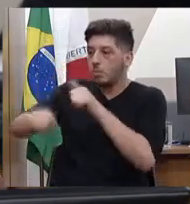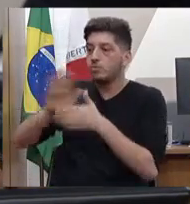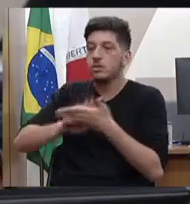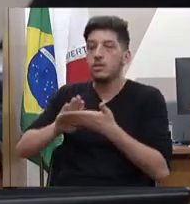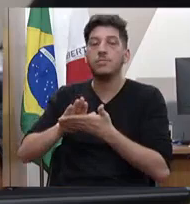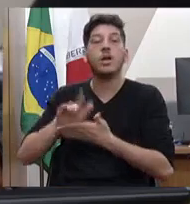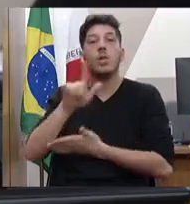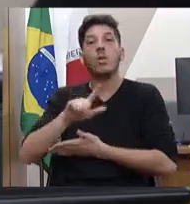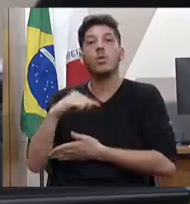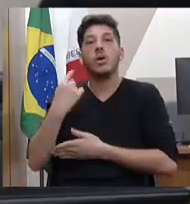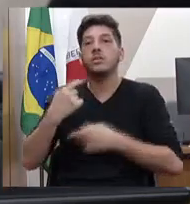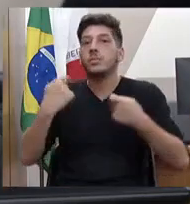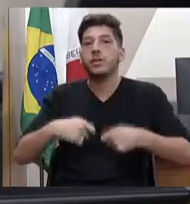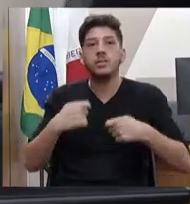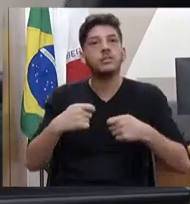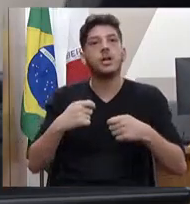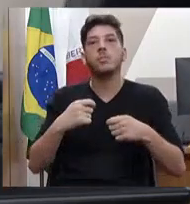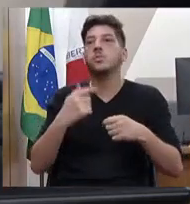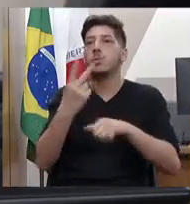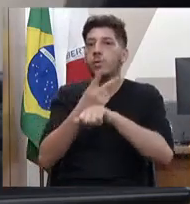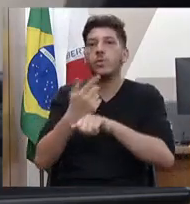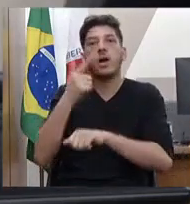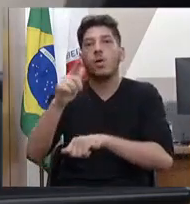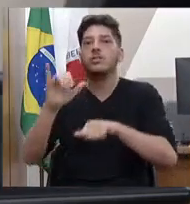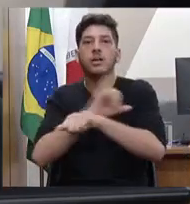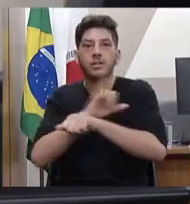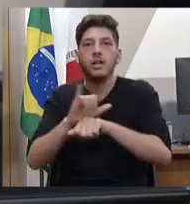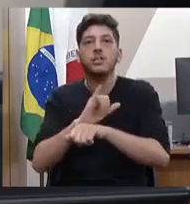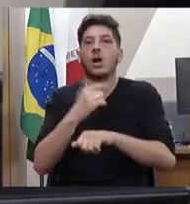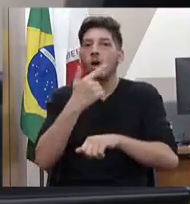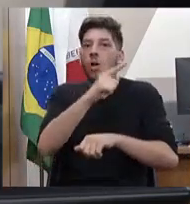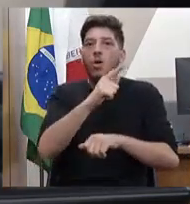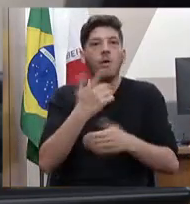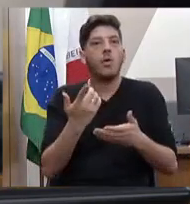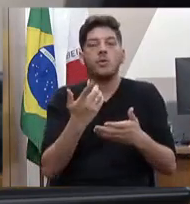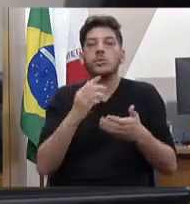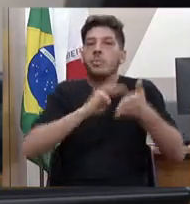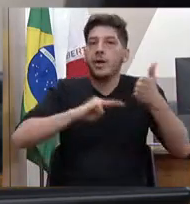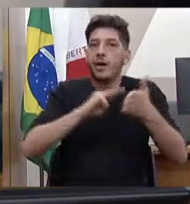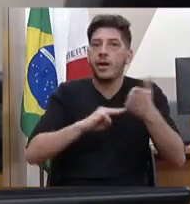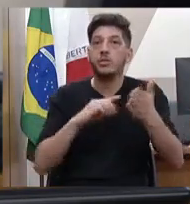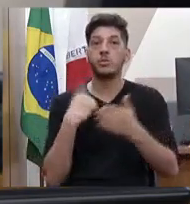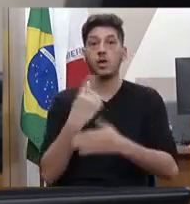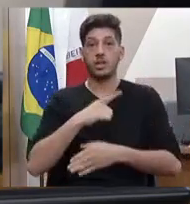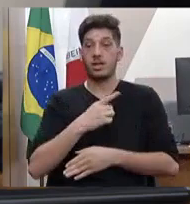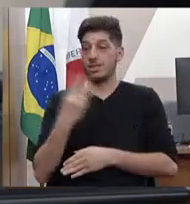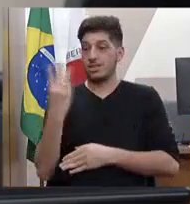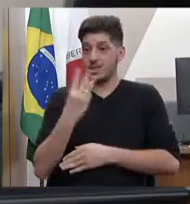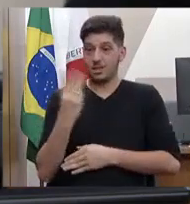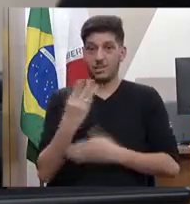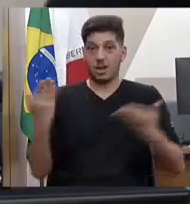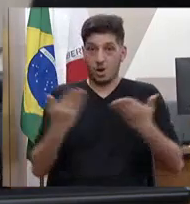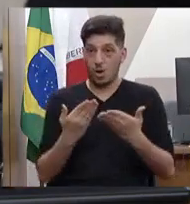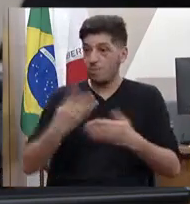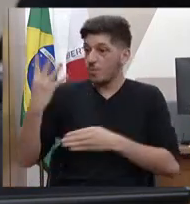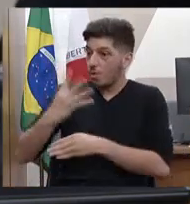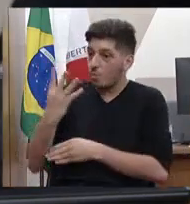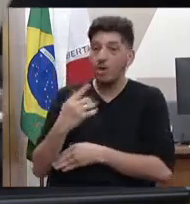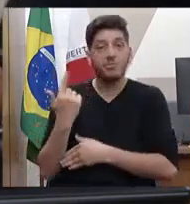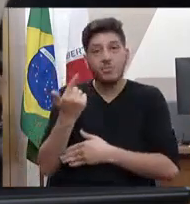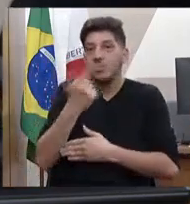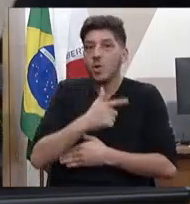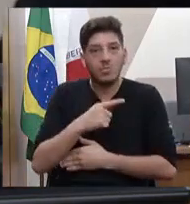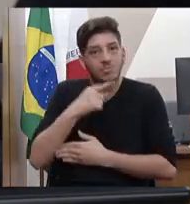que nós temos que procurar outros caminhos outras formas até nos nossos três mandatos quatro mandatos nós não conseguimos